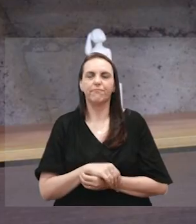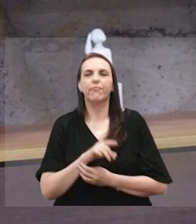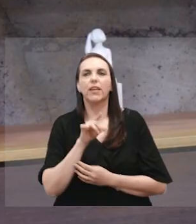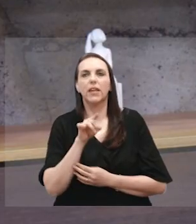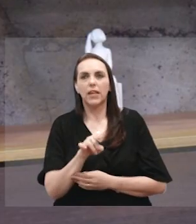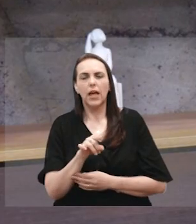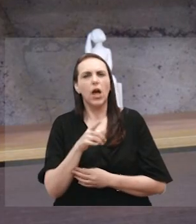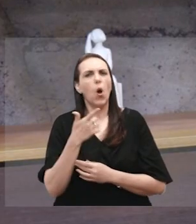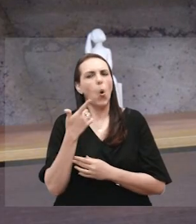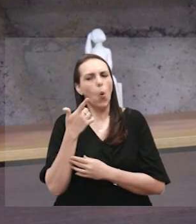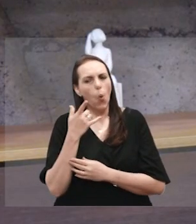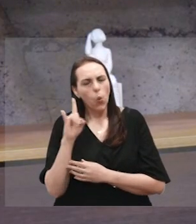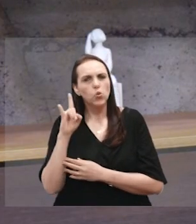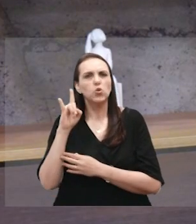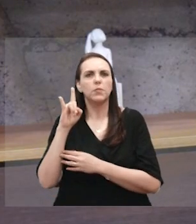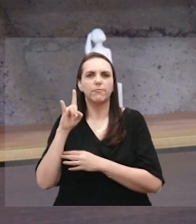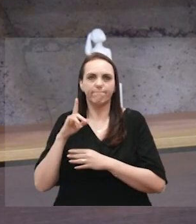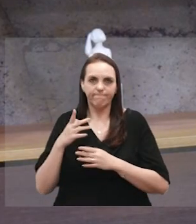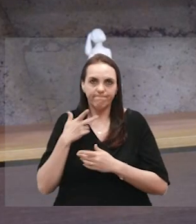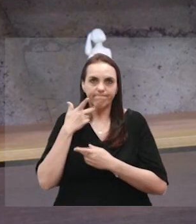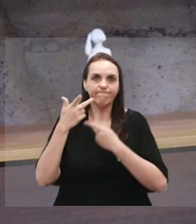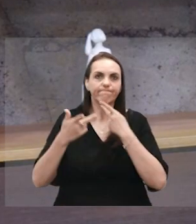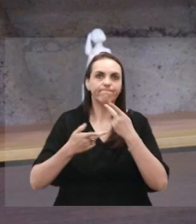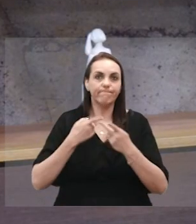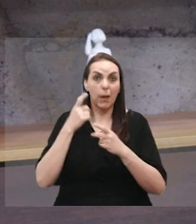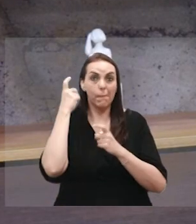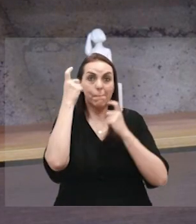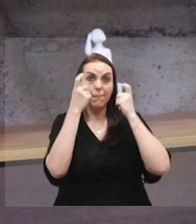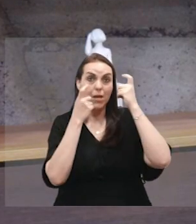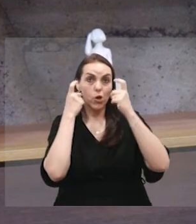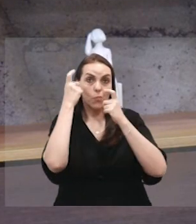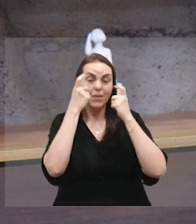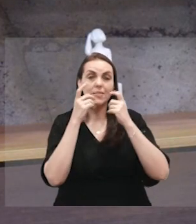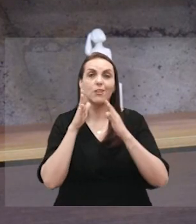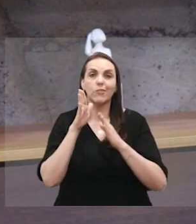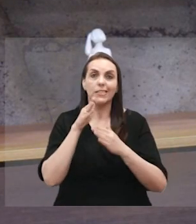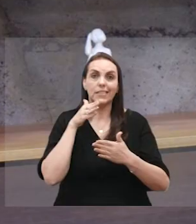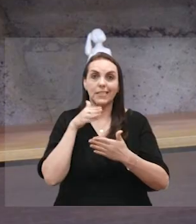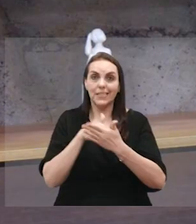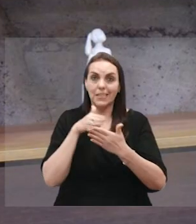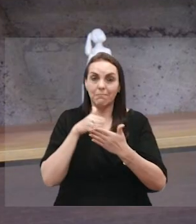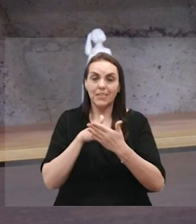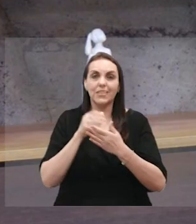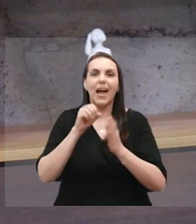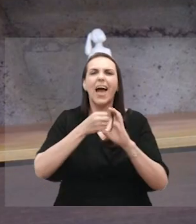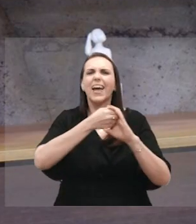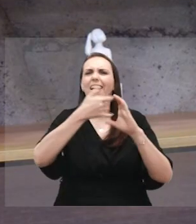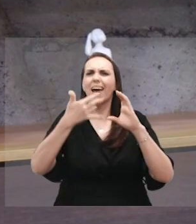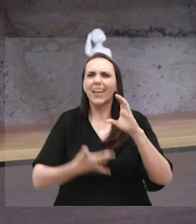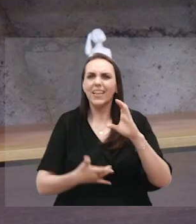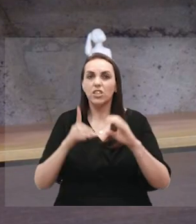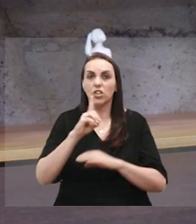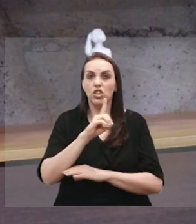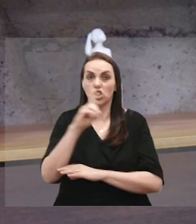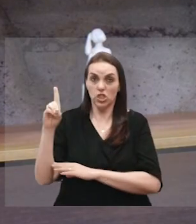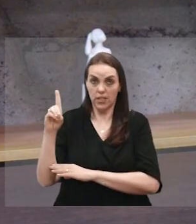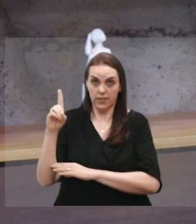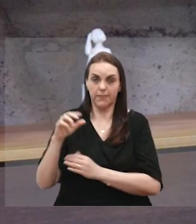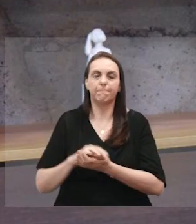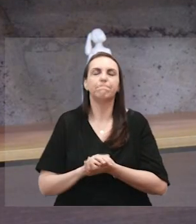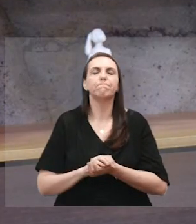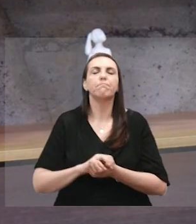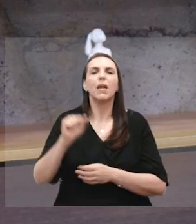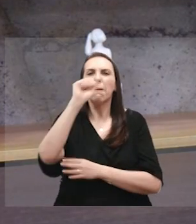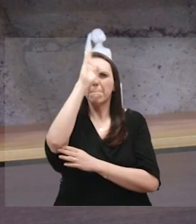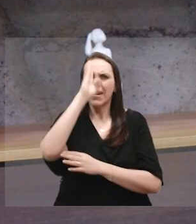última intervenção, o senhor coloca uma preocupação de delimitar uma característica de direita. O